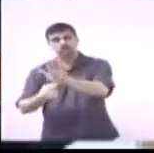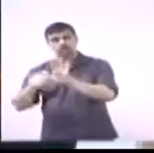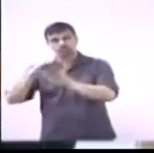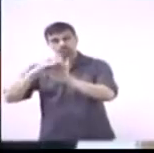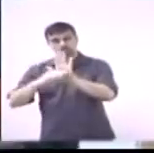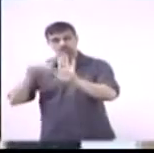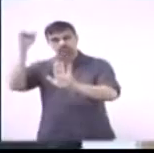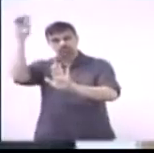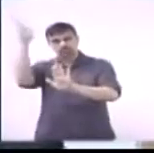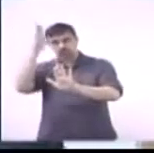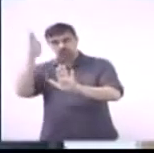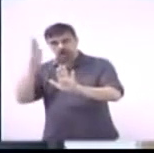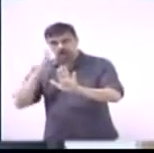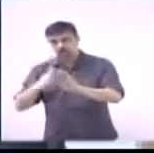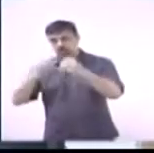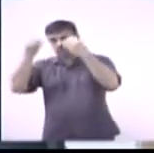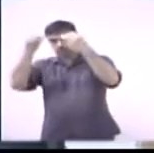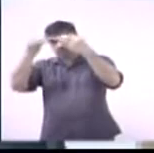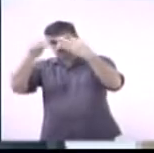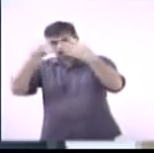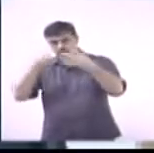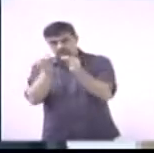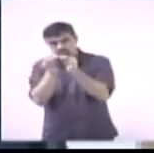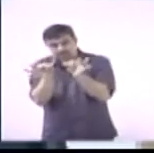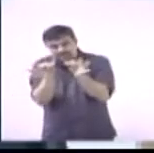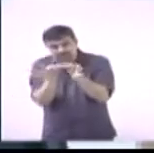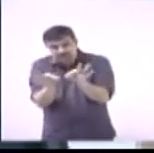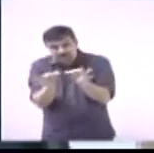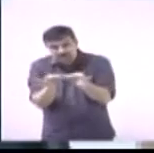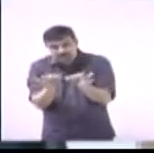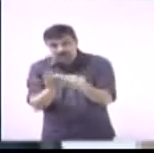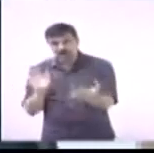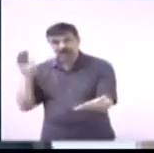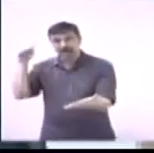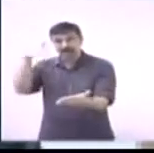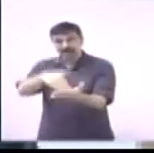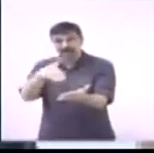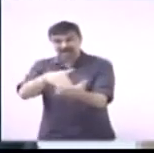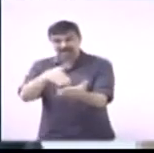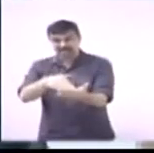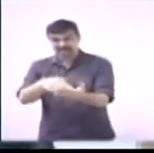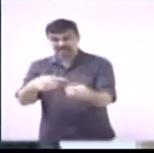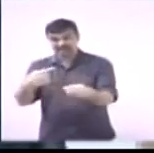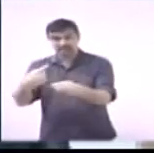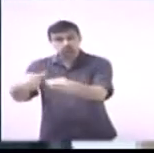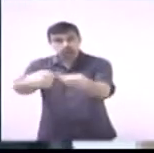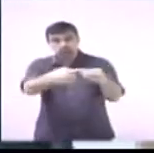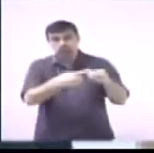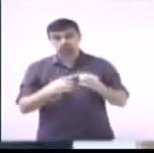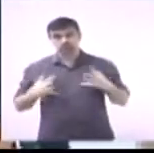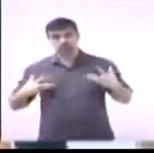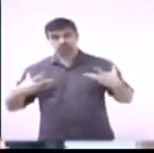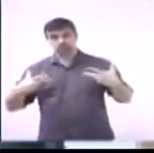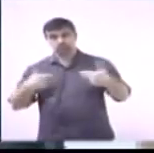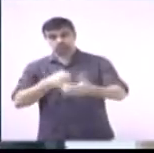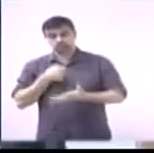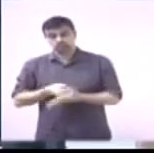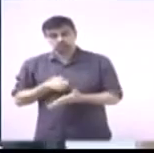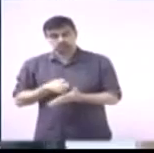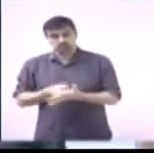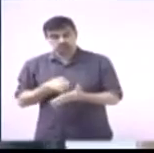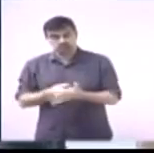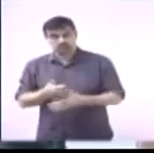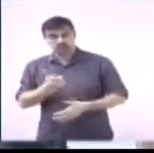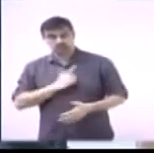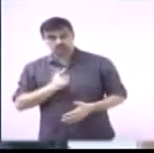Educação e vem descendo, até que chegou aqui na gente, e agora todos os municípios têm a